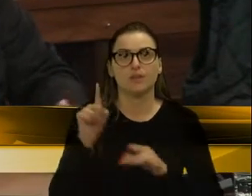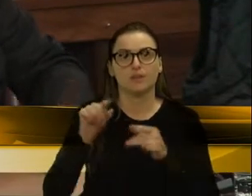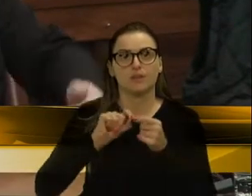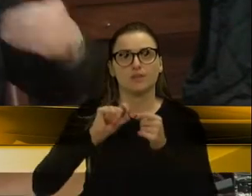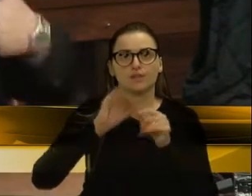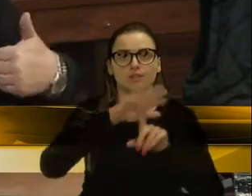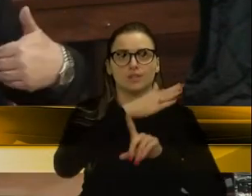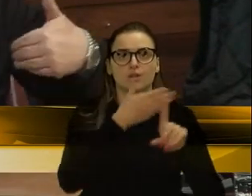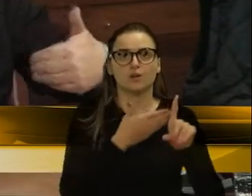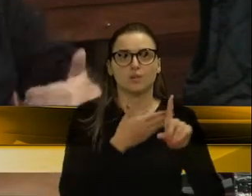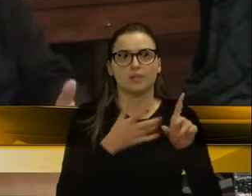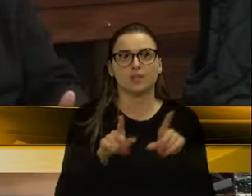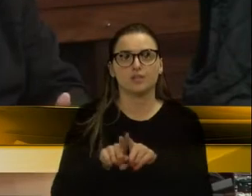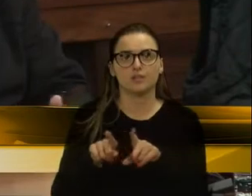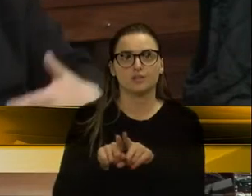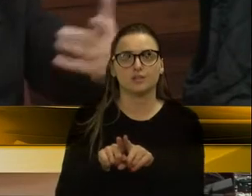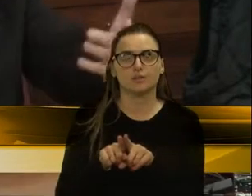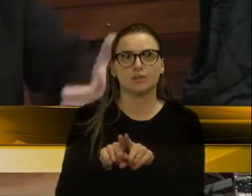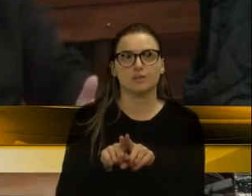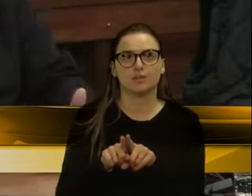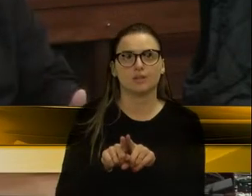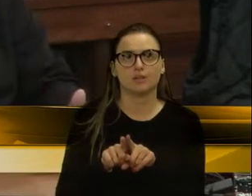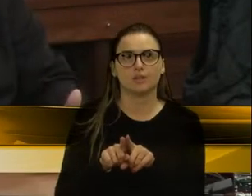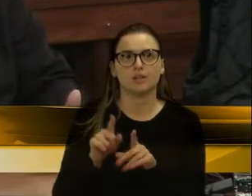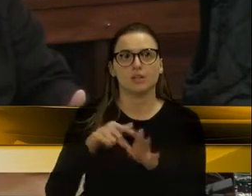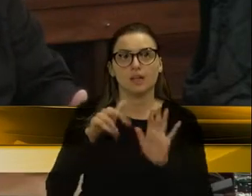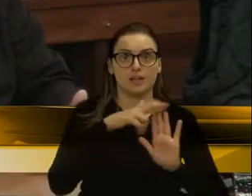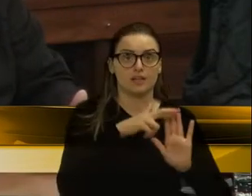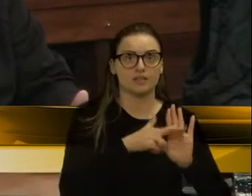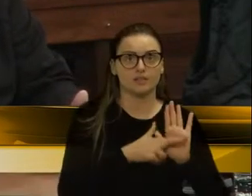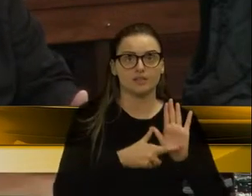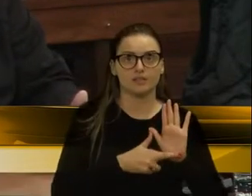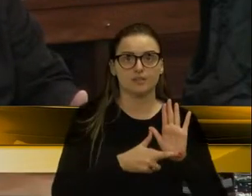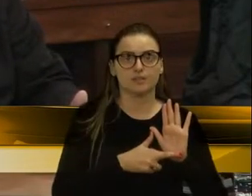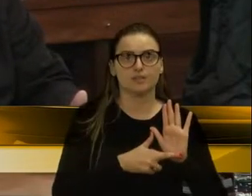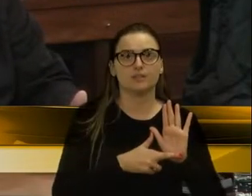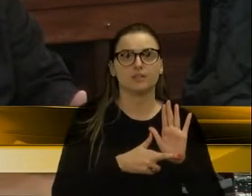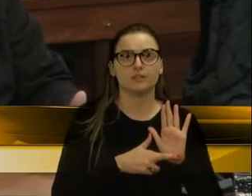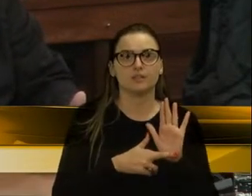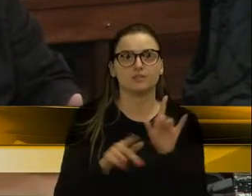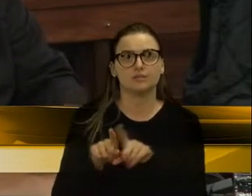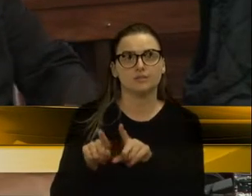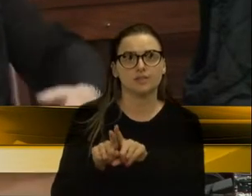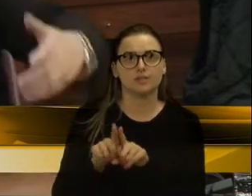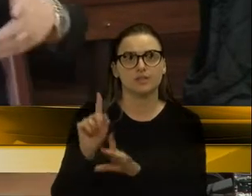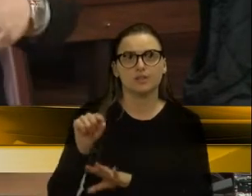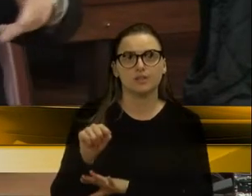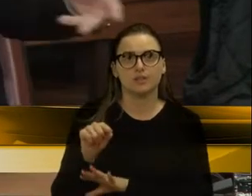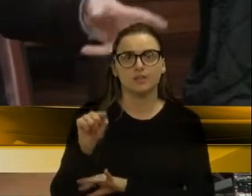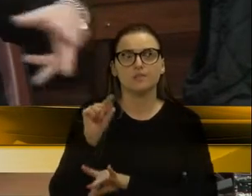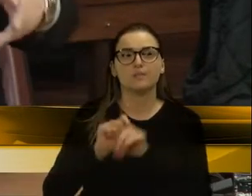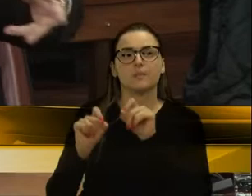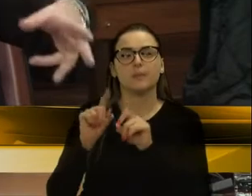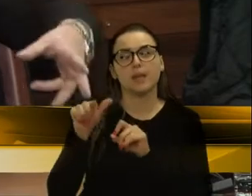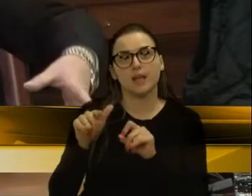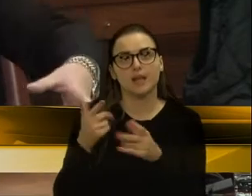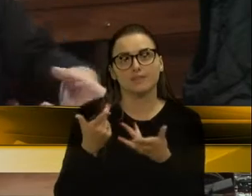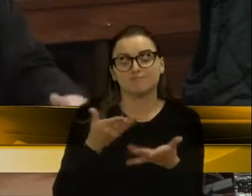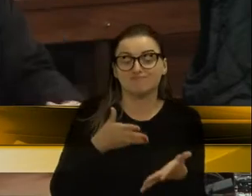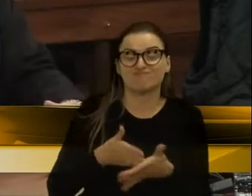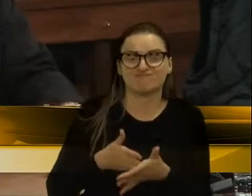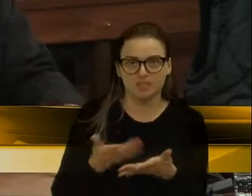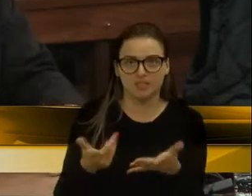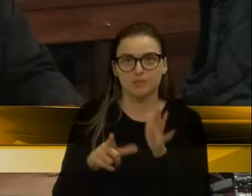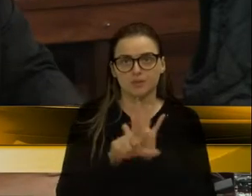é o homenageado não pode falar o regimento interno da assembléia não permite isso né mas como nós temos esse impedimento legal